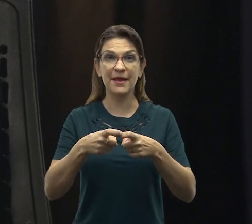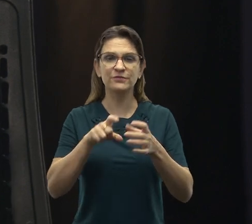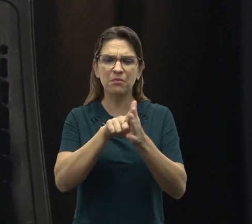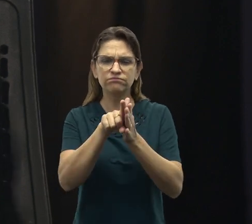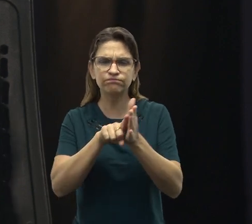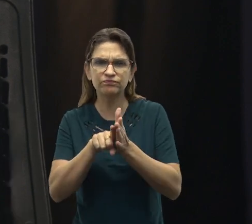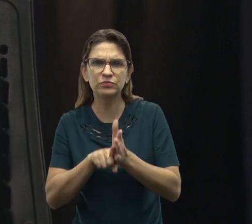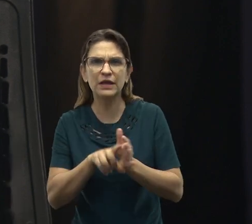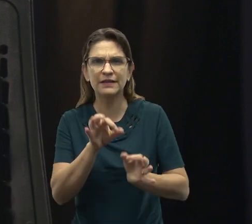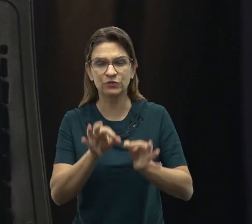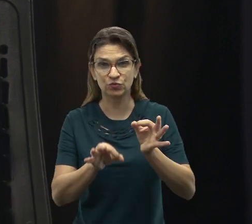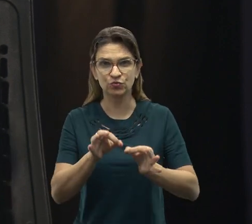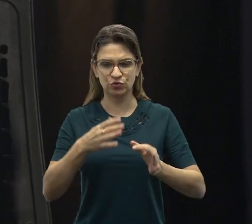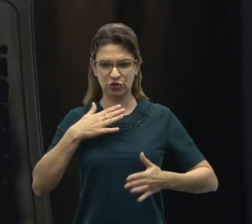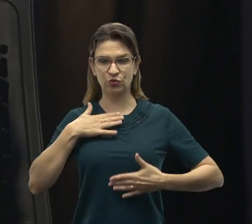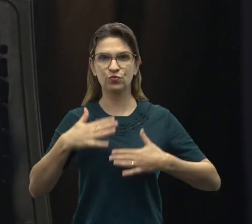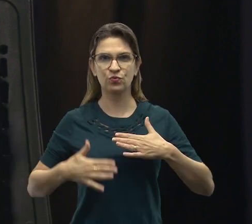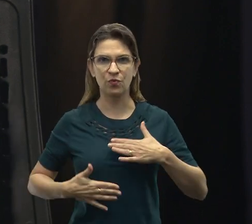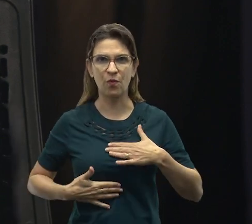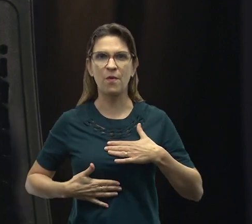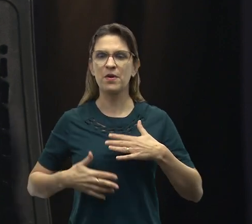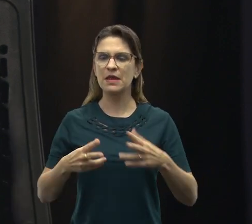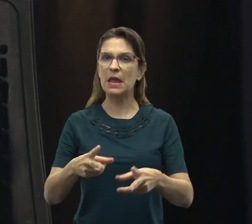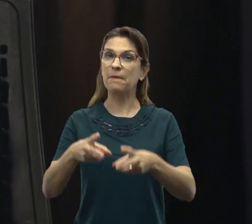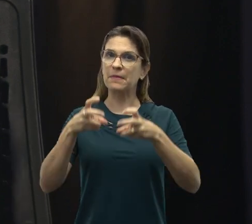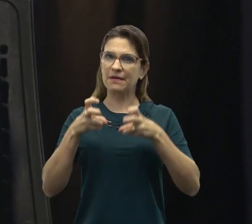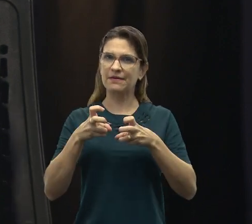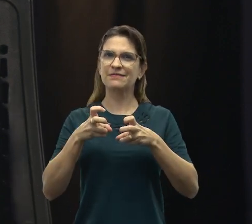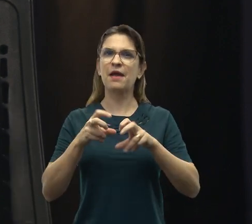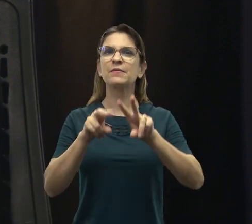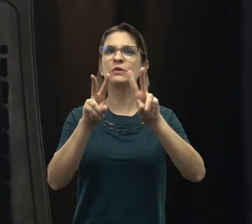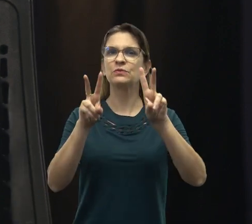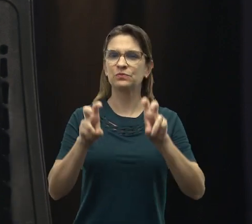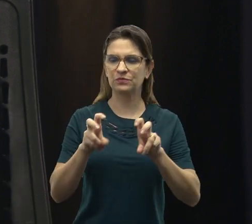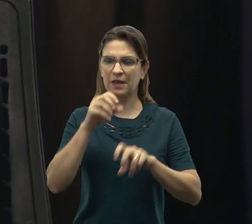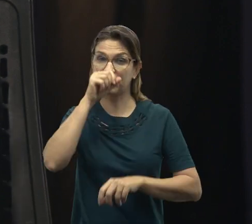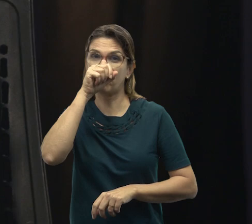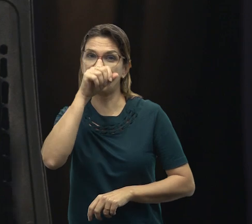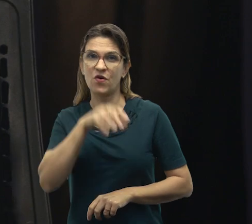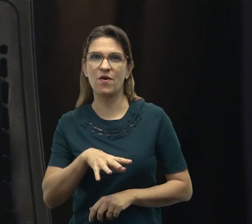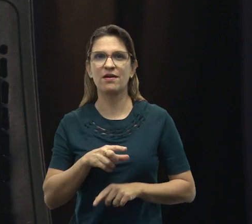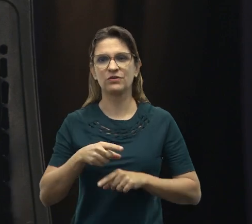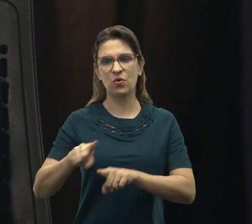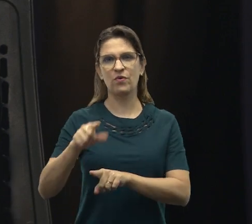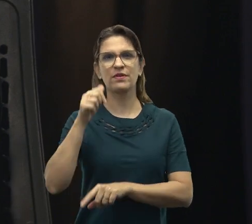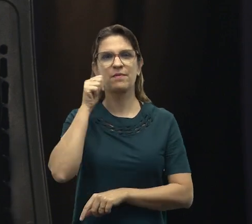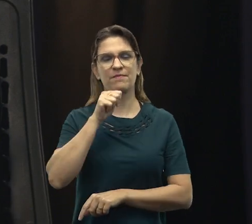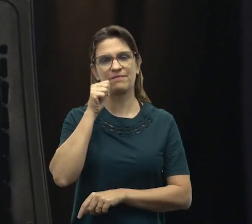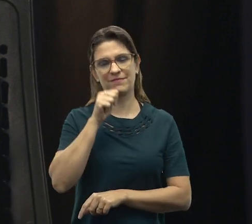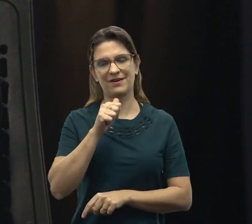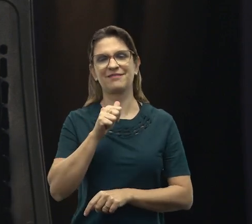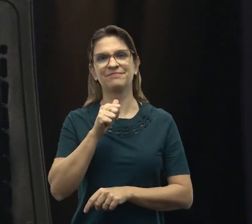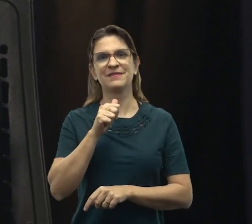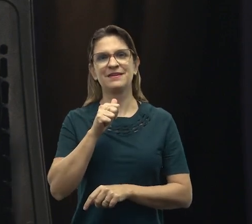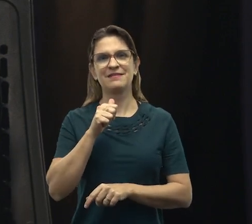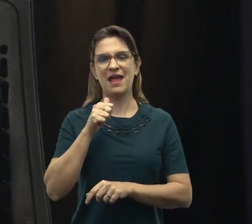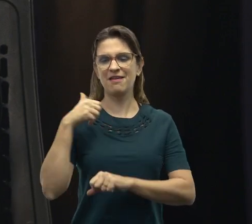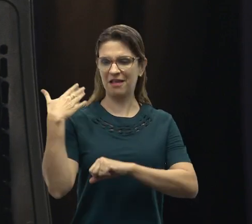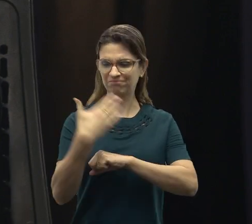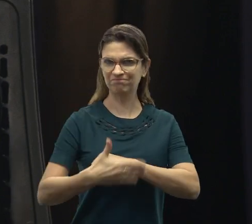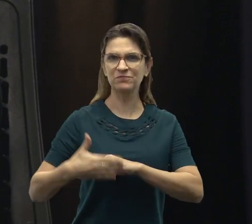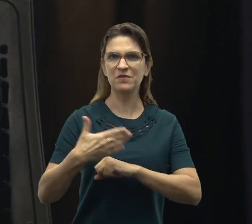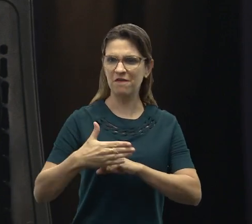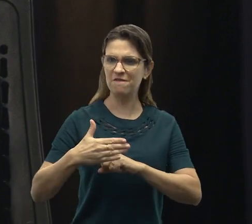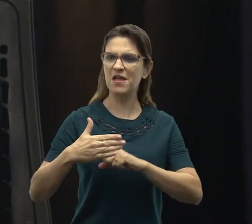legista, o que lhe dá uma visão bem de perto sobre a violência contra a mulher. Uma pauta que ele leva muito a sério no